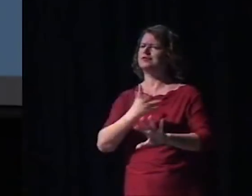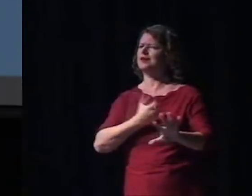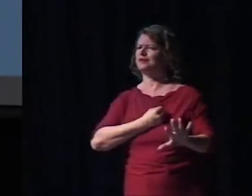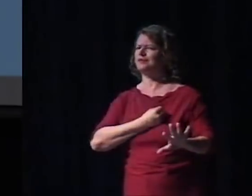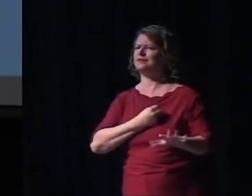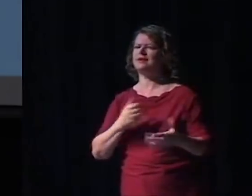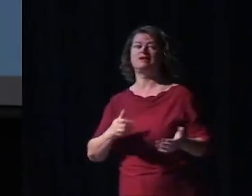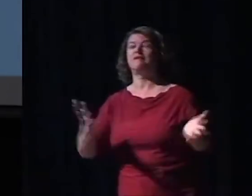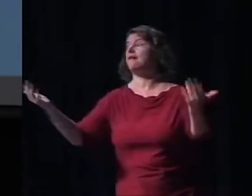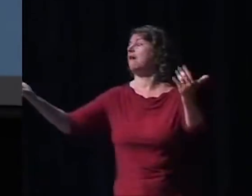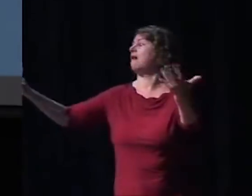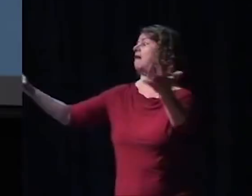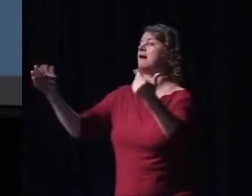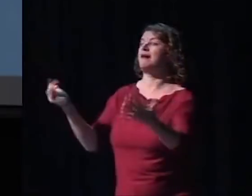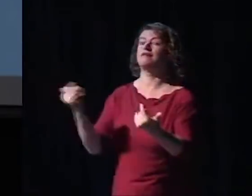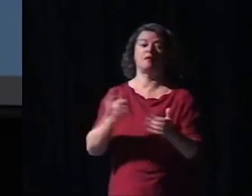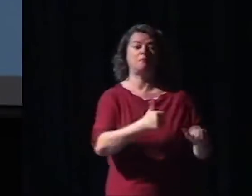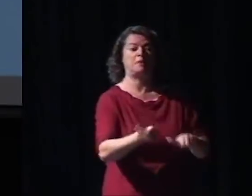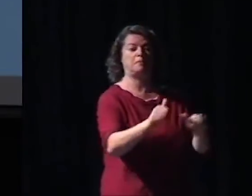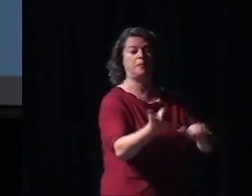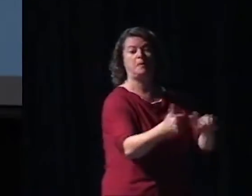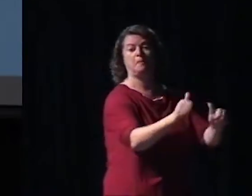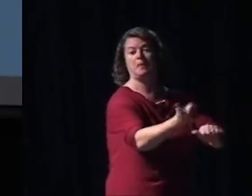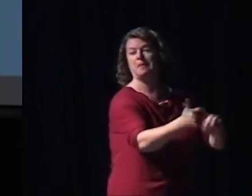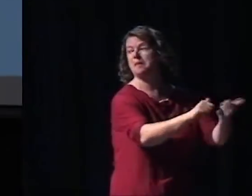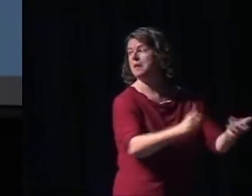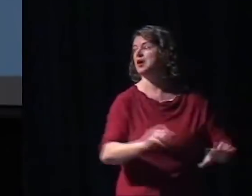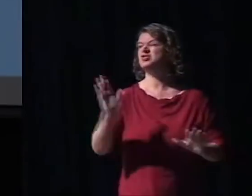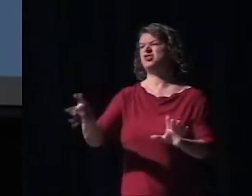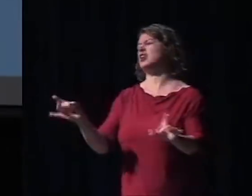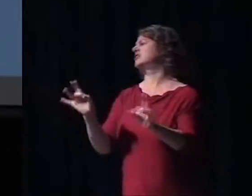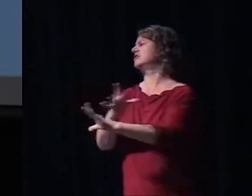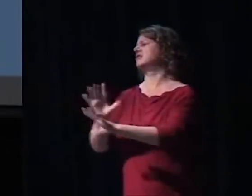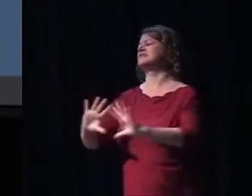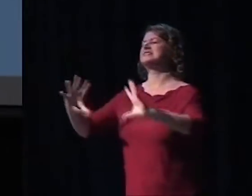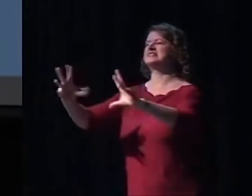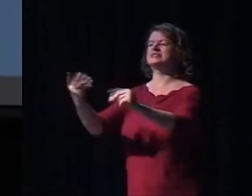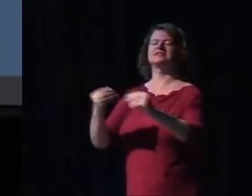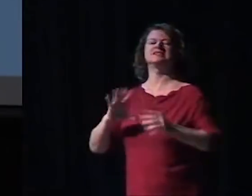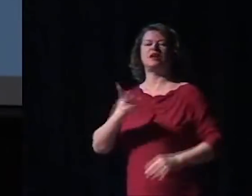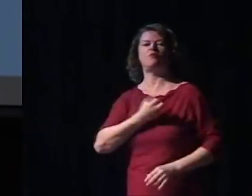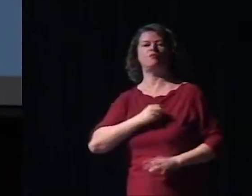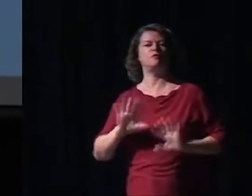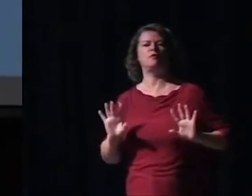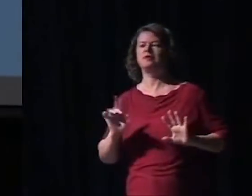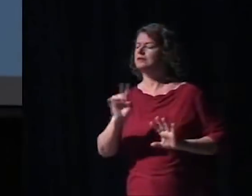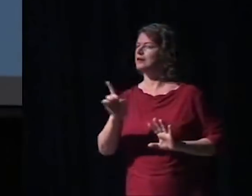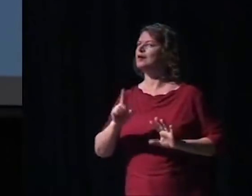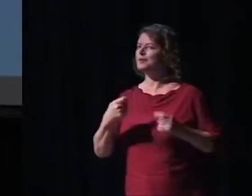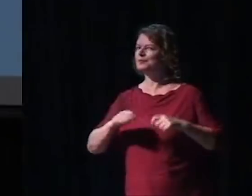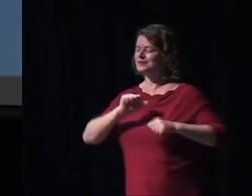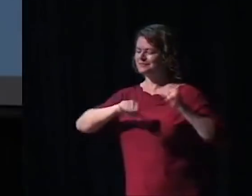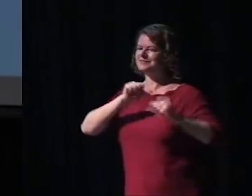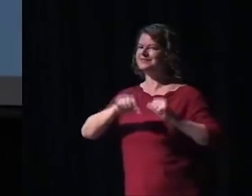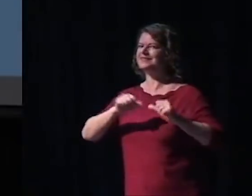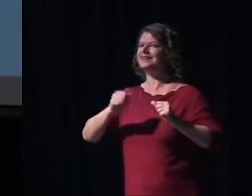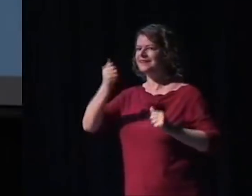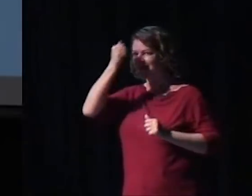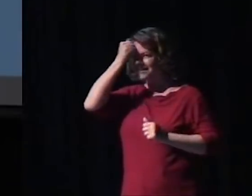para o rio, batizava, todo mundo estava resolvido. Não, o batismo é um símbolo de que eu morri para o mundo e nasci de novo para Deus. É